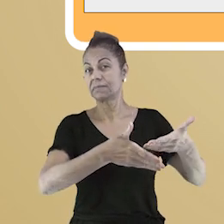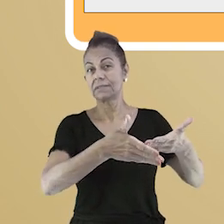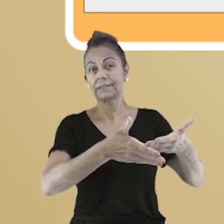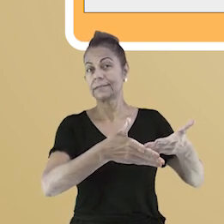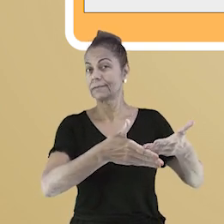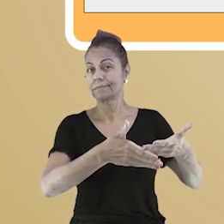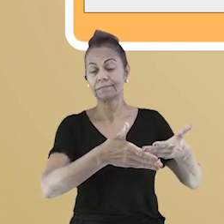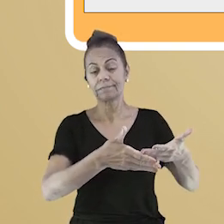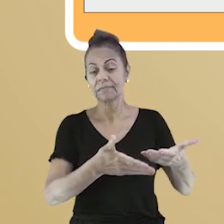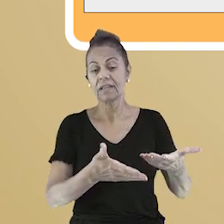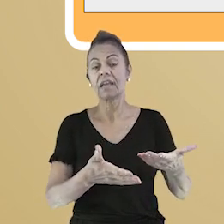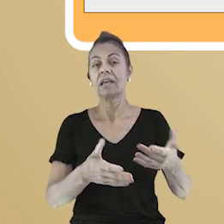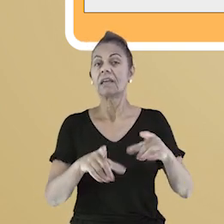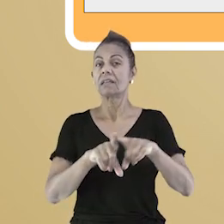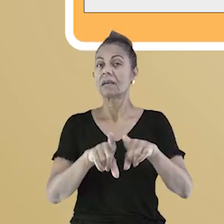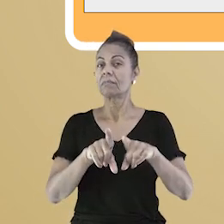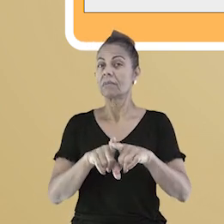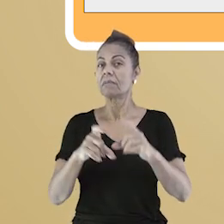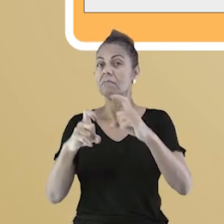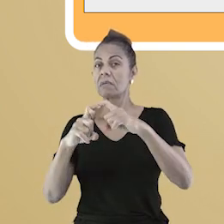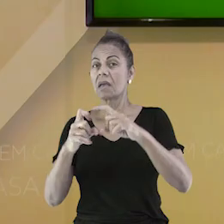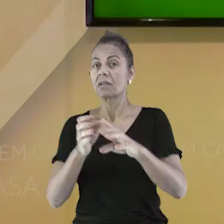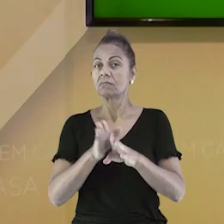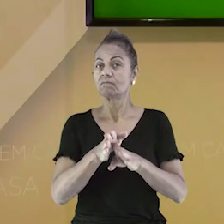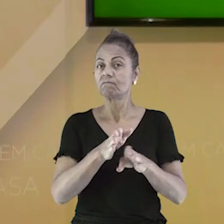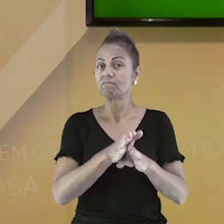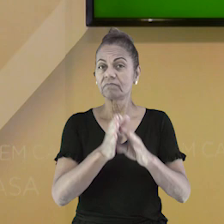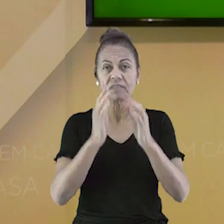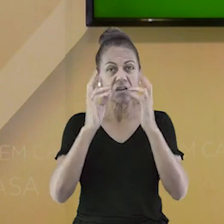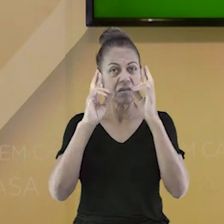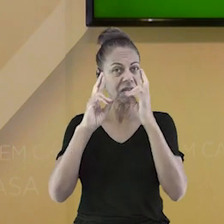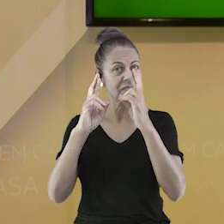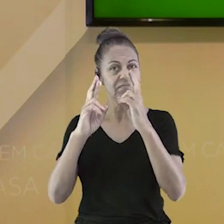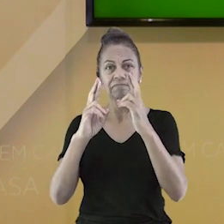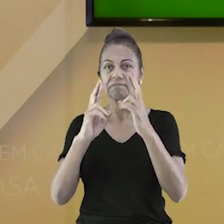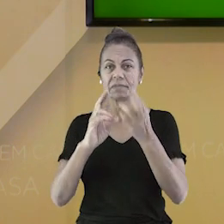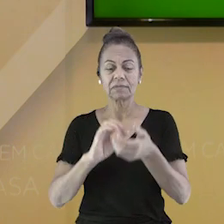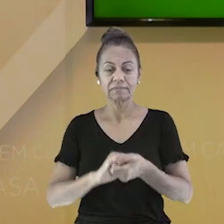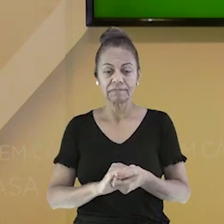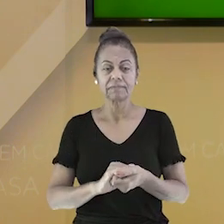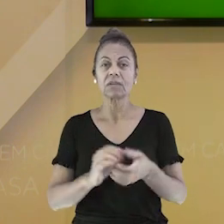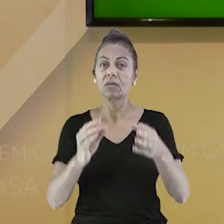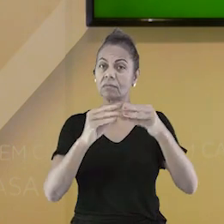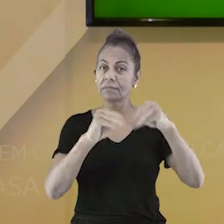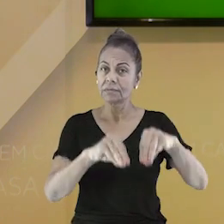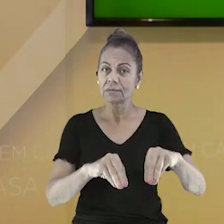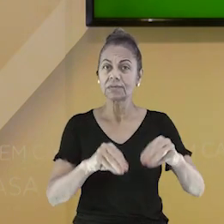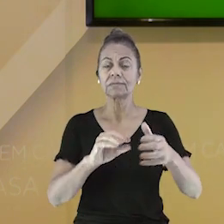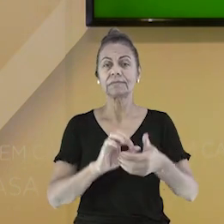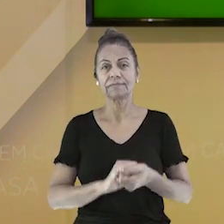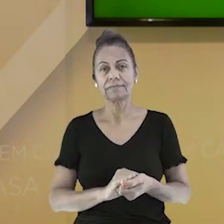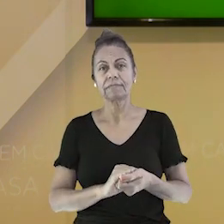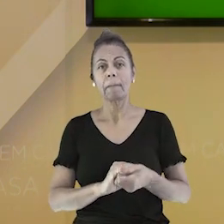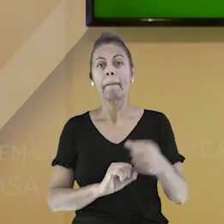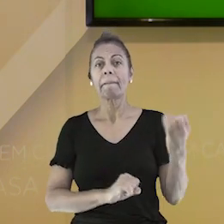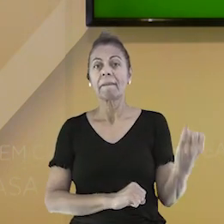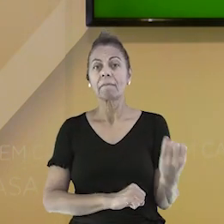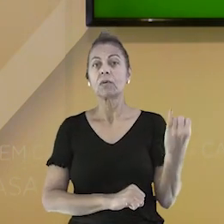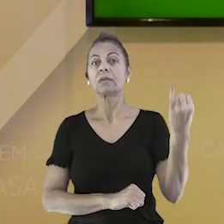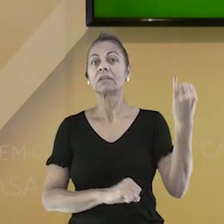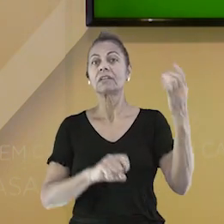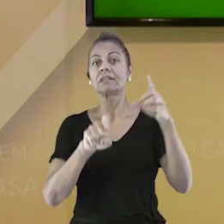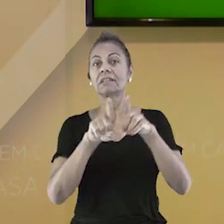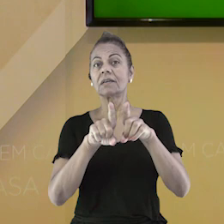que não seguiu as orientações médicas. E por mais que até agora a gente tenha abordado pontos que dizem respeito à mulher, à figura